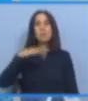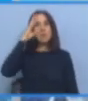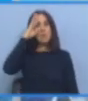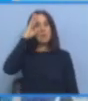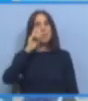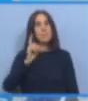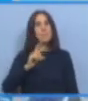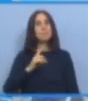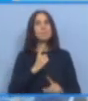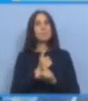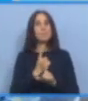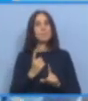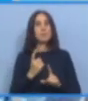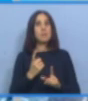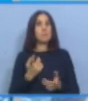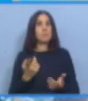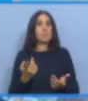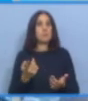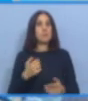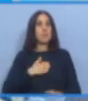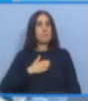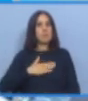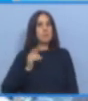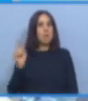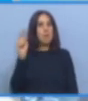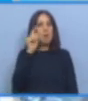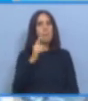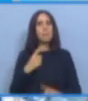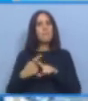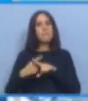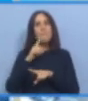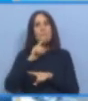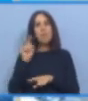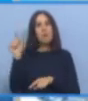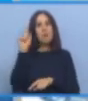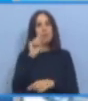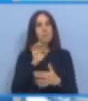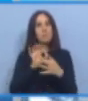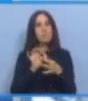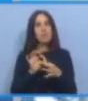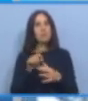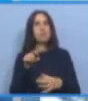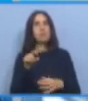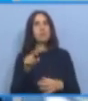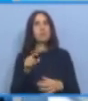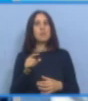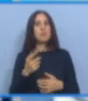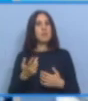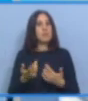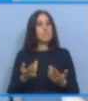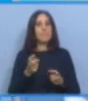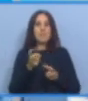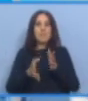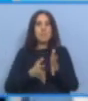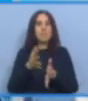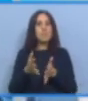vezes por algumas empresas, por alguns interesses ligados muito a uma